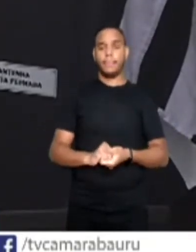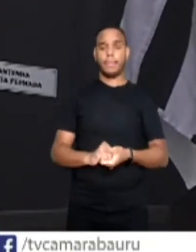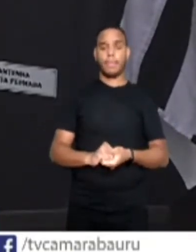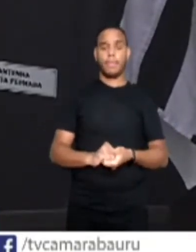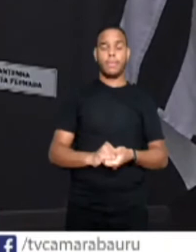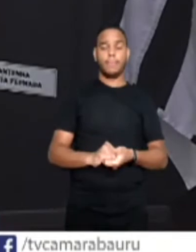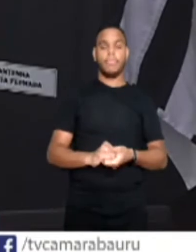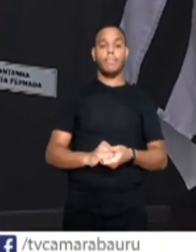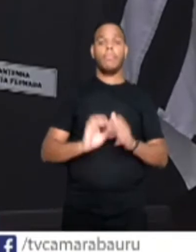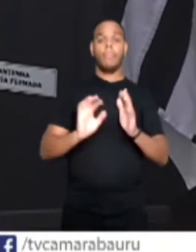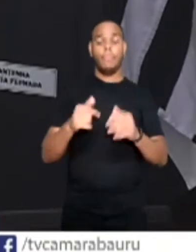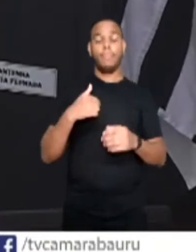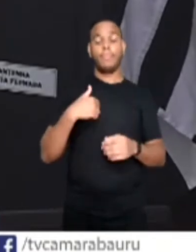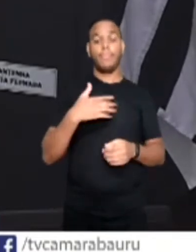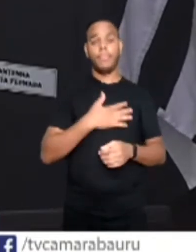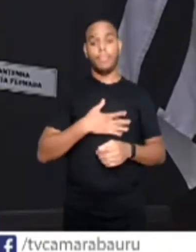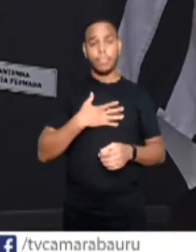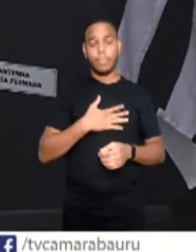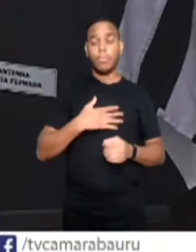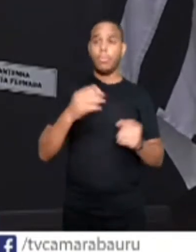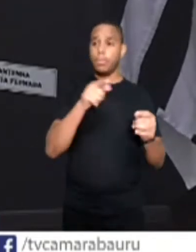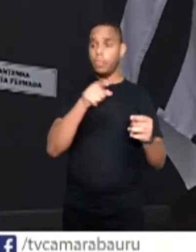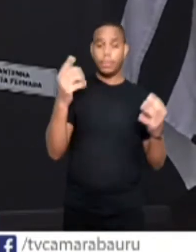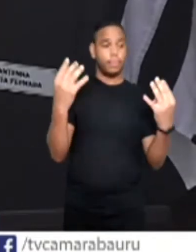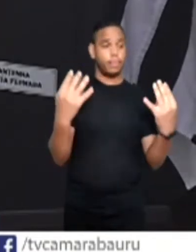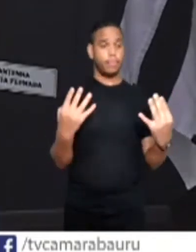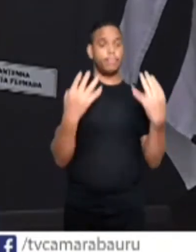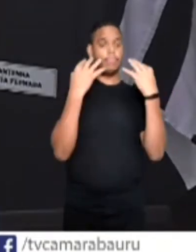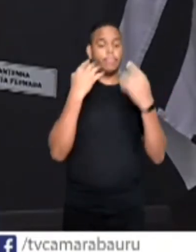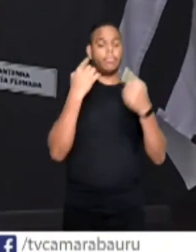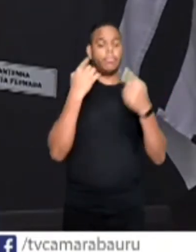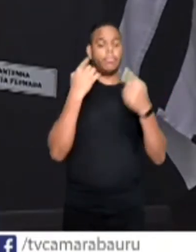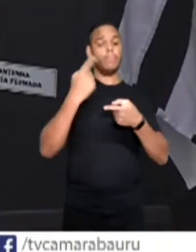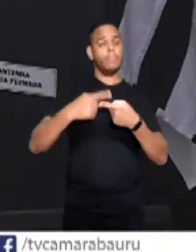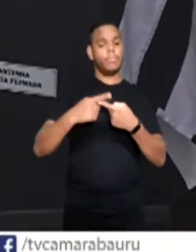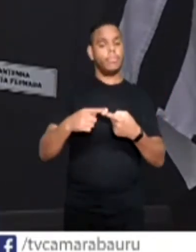queria a atenção de todos, porque você veja bem,